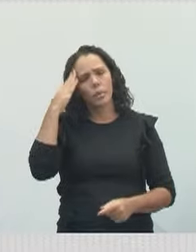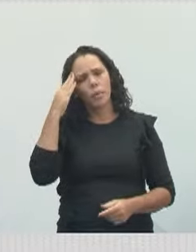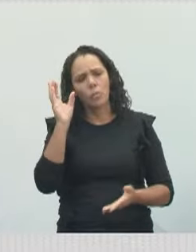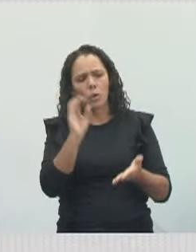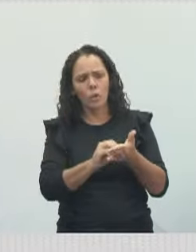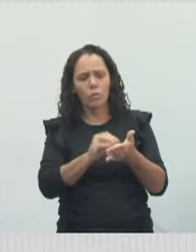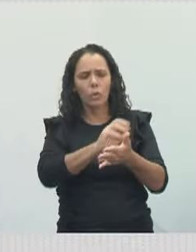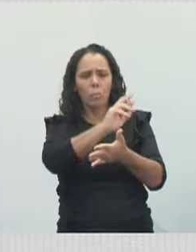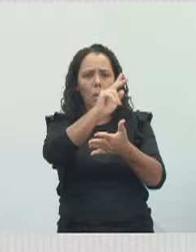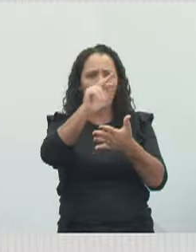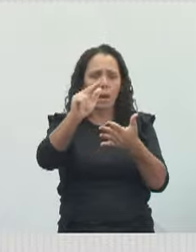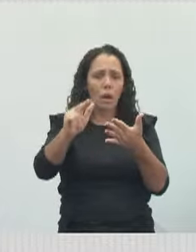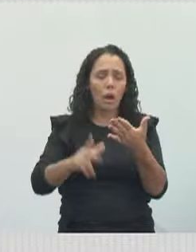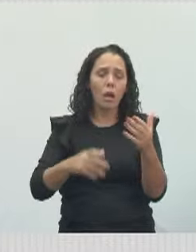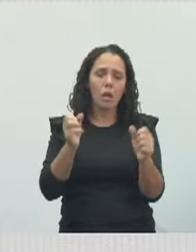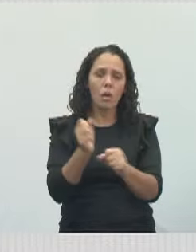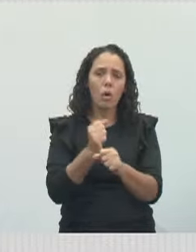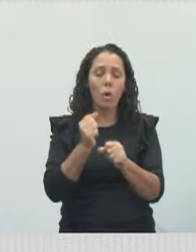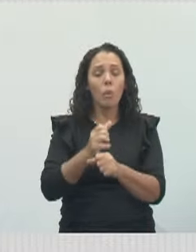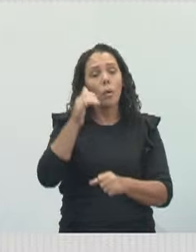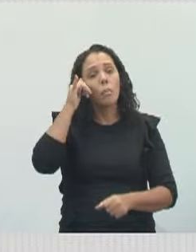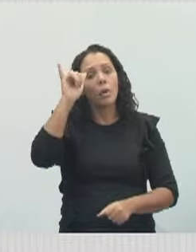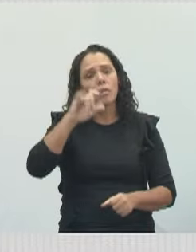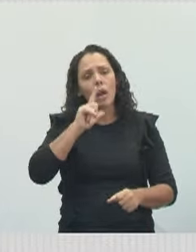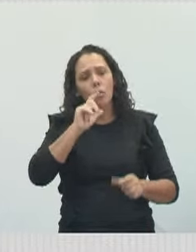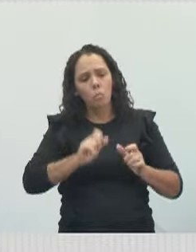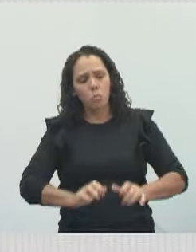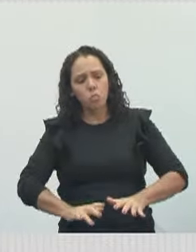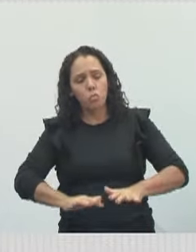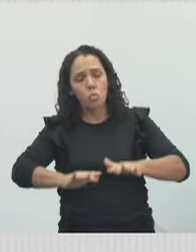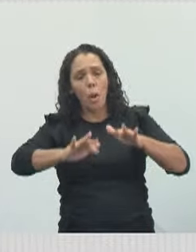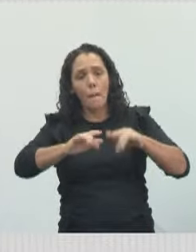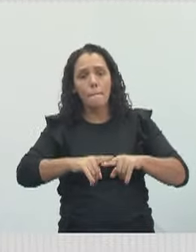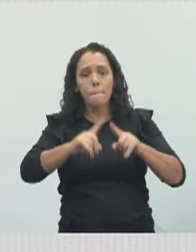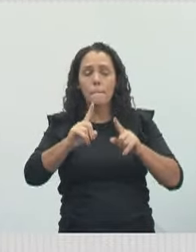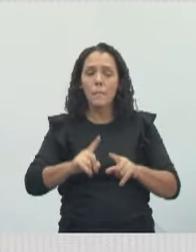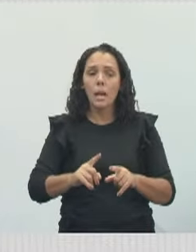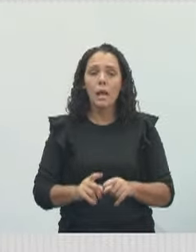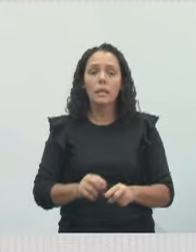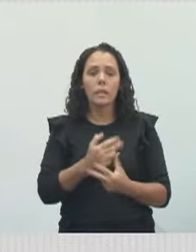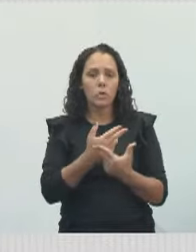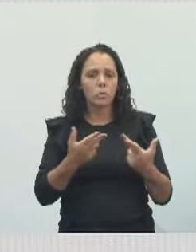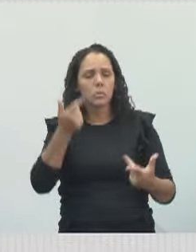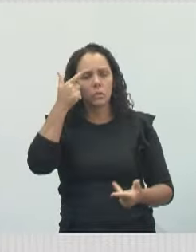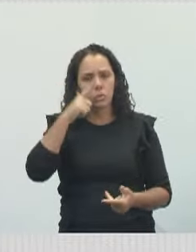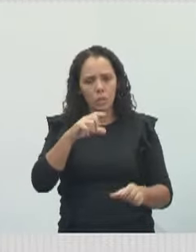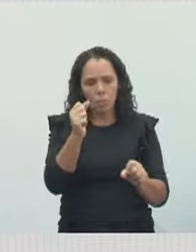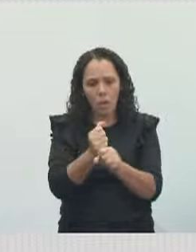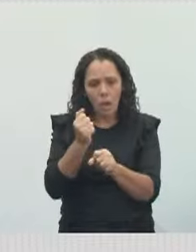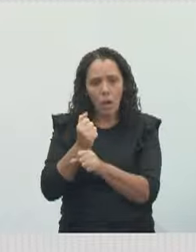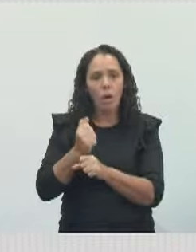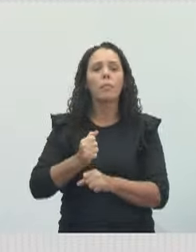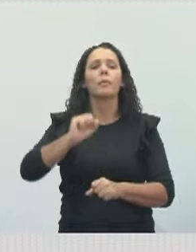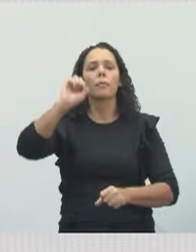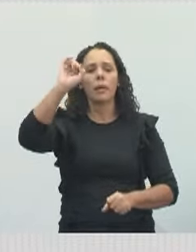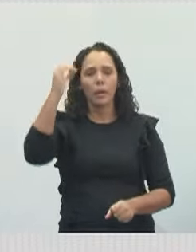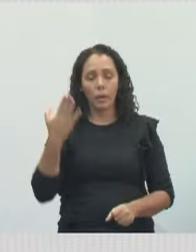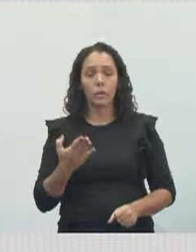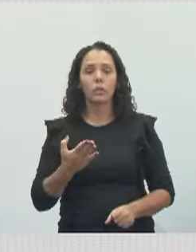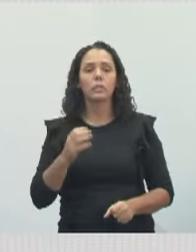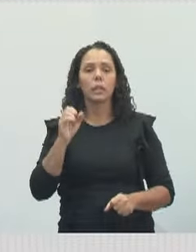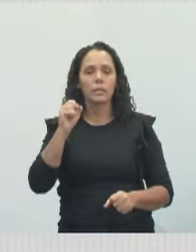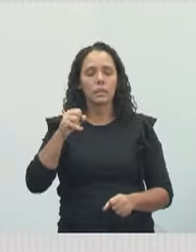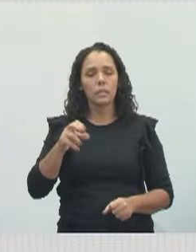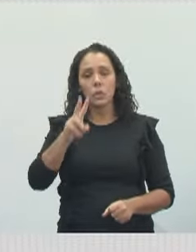obra de drenagem na nossa cidade para coibir as enchentes na nossa cidade, mas o que der para fazer, a gente tem certeza que vai fazer e vai deixar um